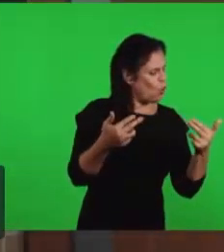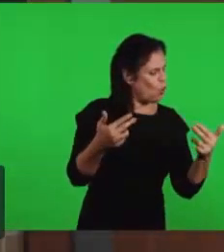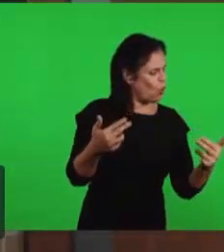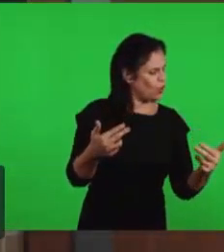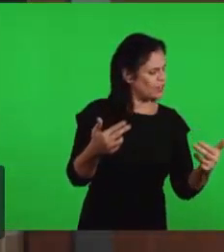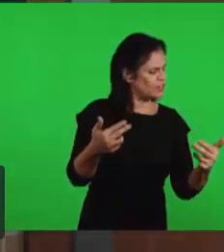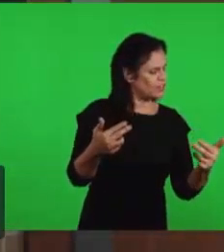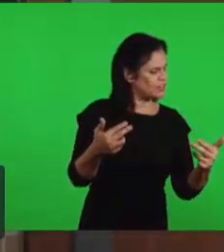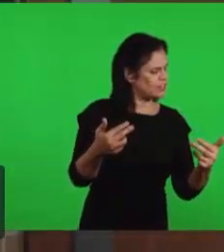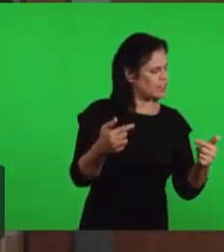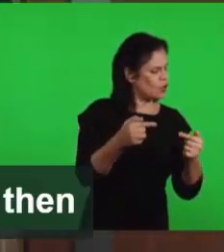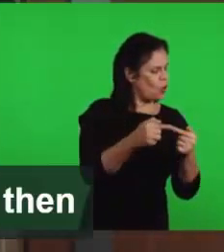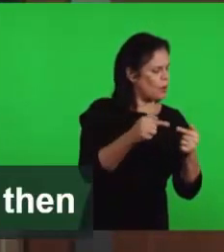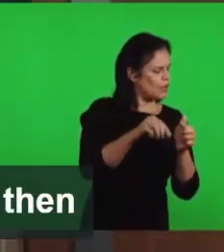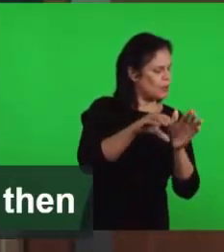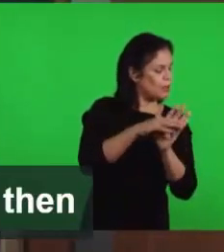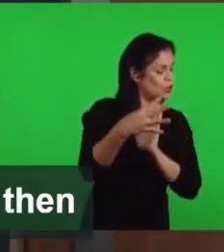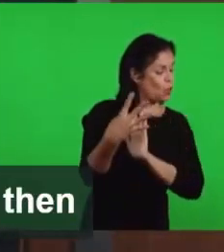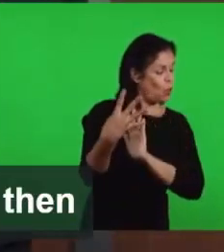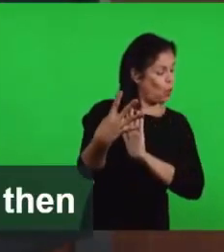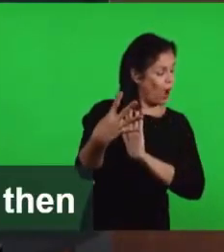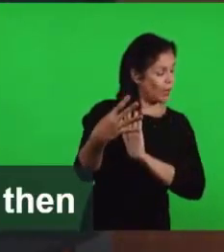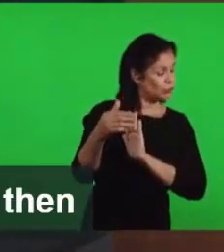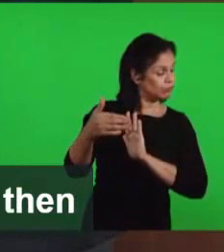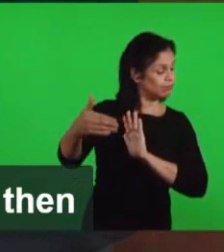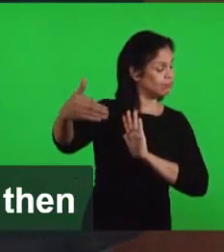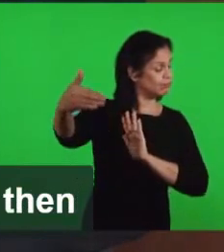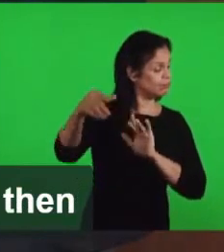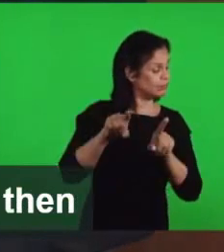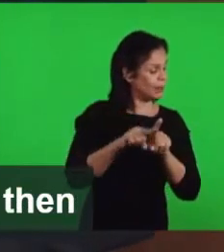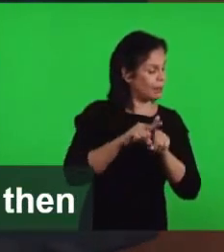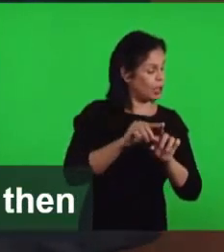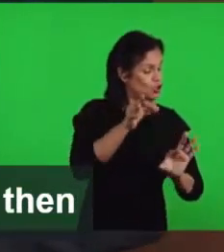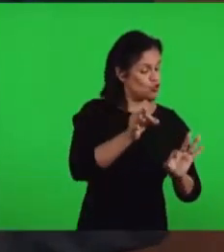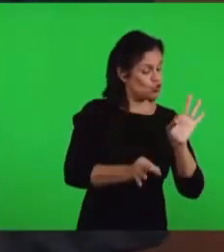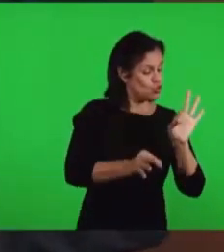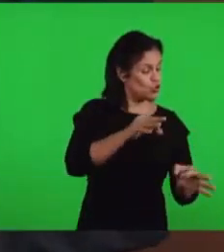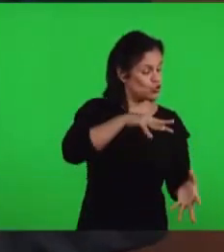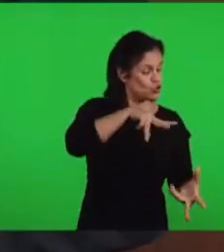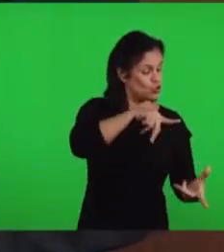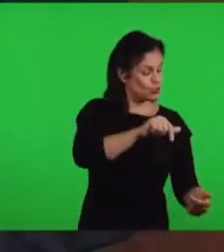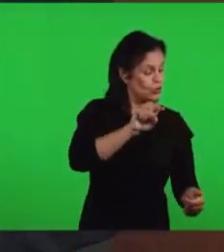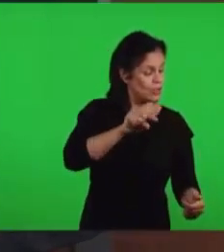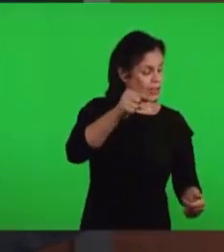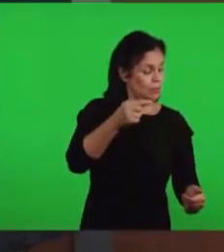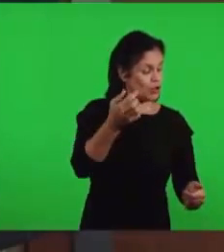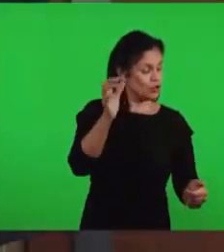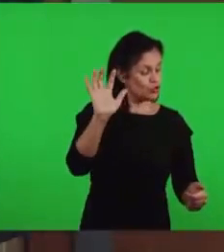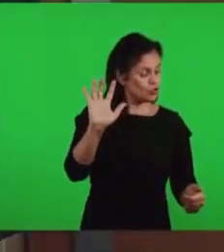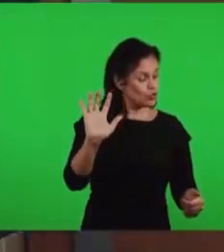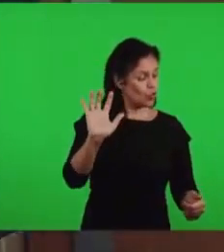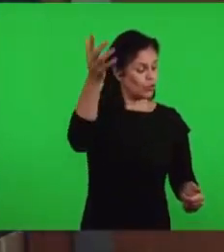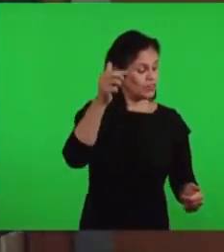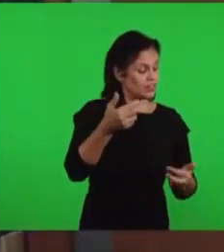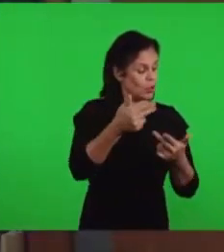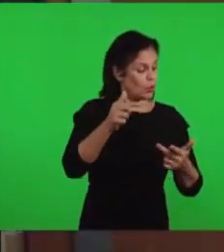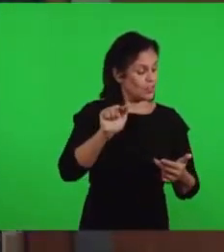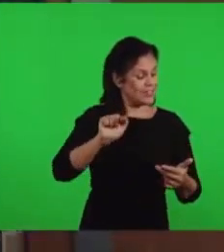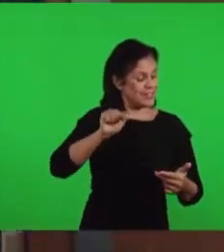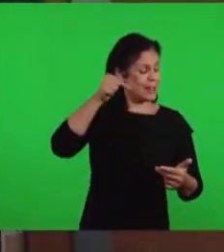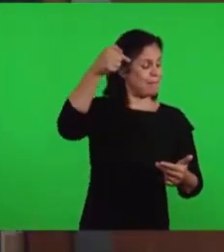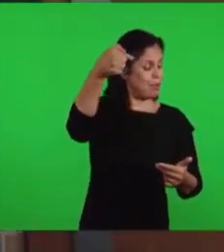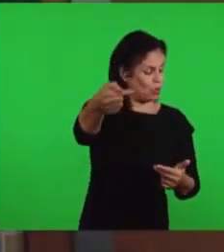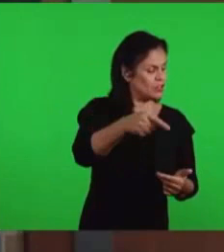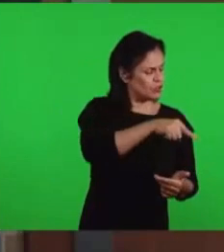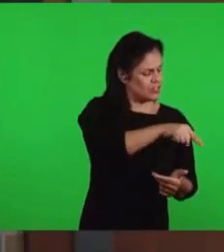ao Capítulo 4 em diante e mostrando os juízo sobre o mundo e depois aquelas que depois destas são de acontecer ou seja